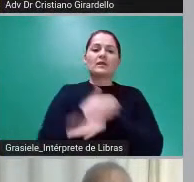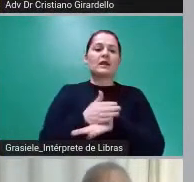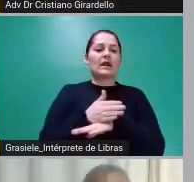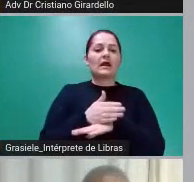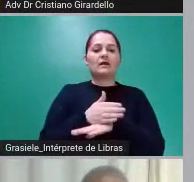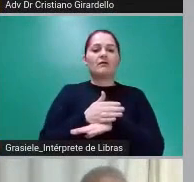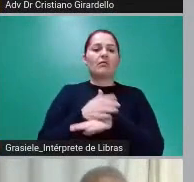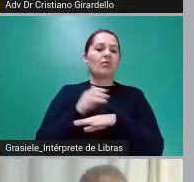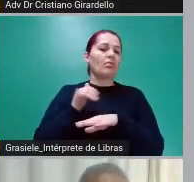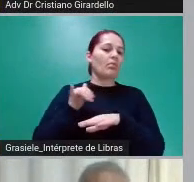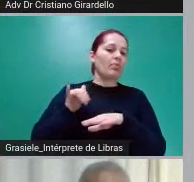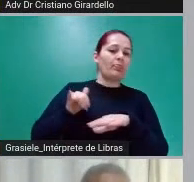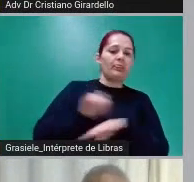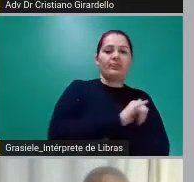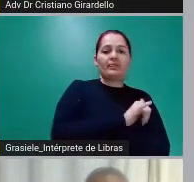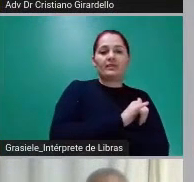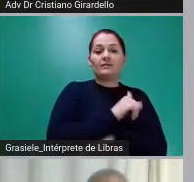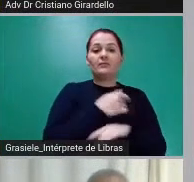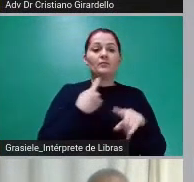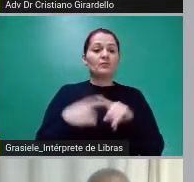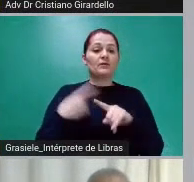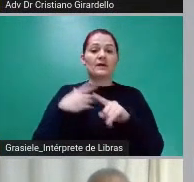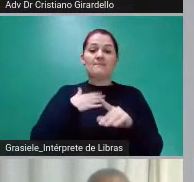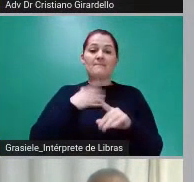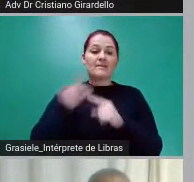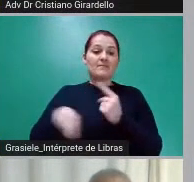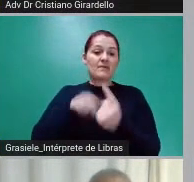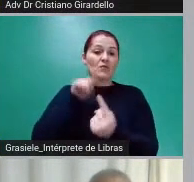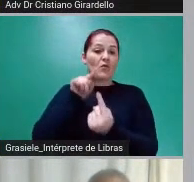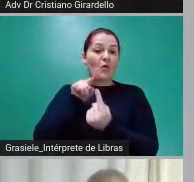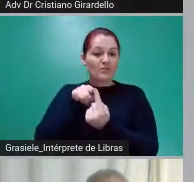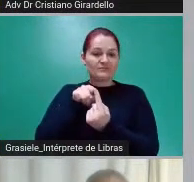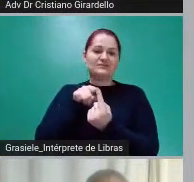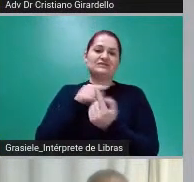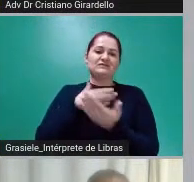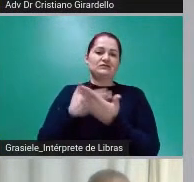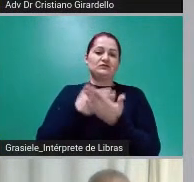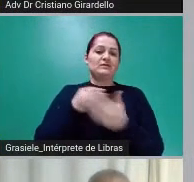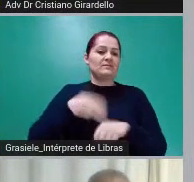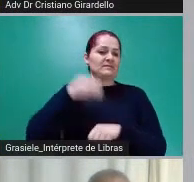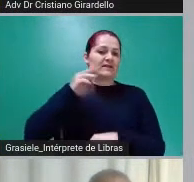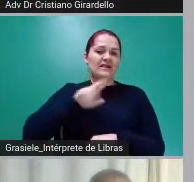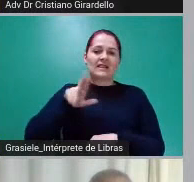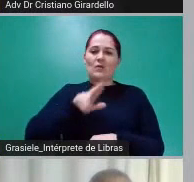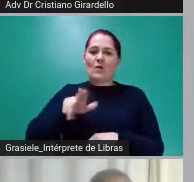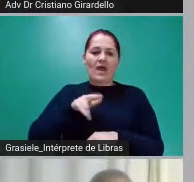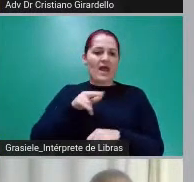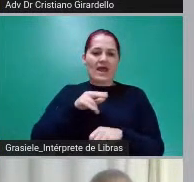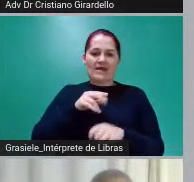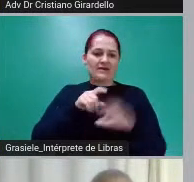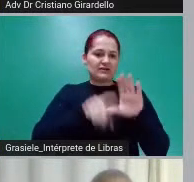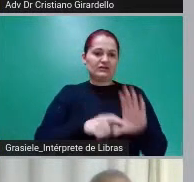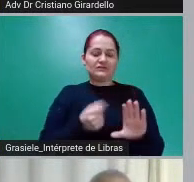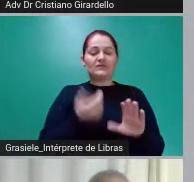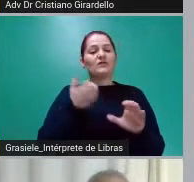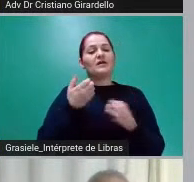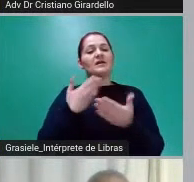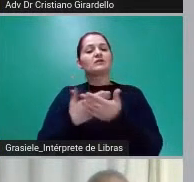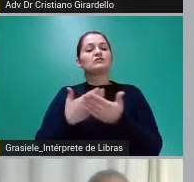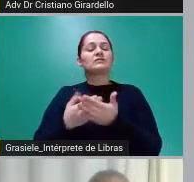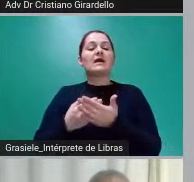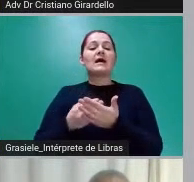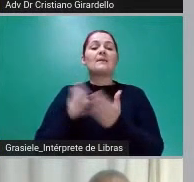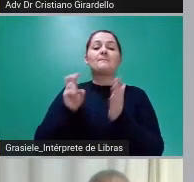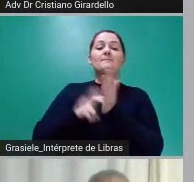Grande, eu não tinha intenção de falar da dívida. Eu queria estudar o Banco Mundial e o FMI e o projeto Polo Noroeste. Quando eu